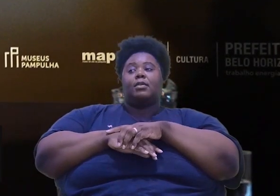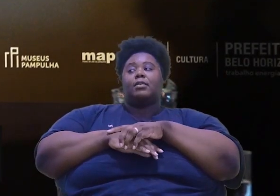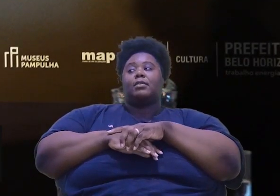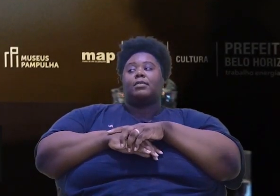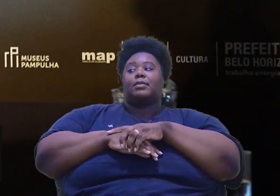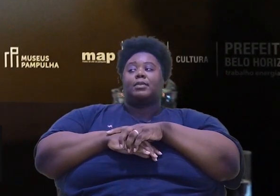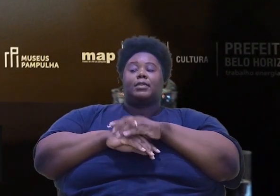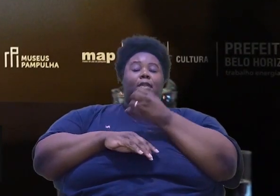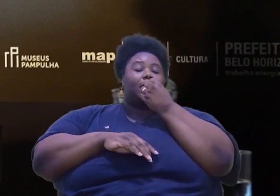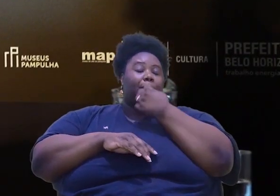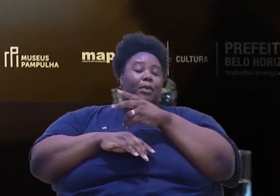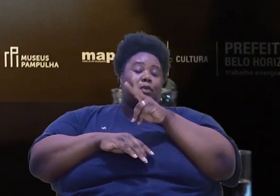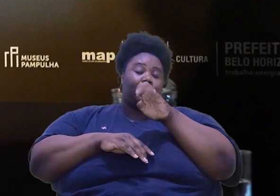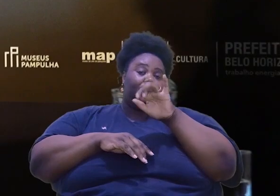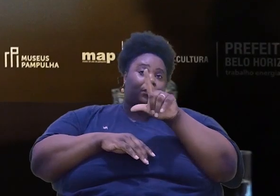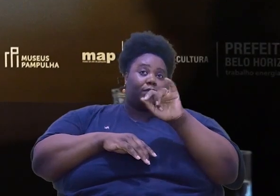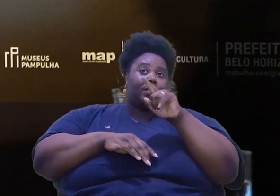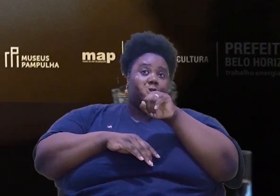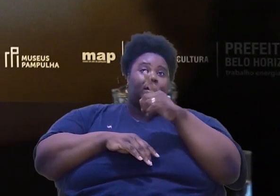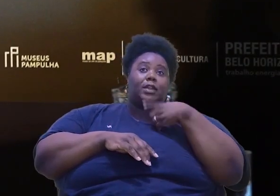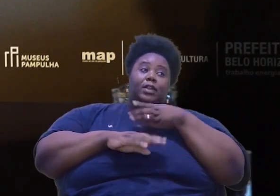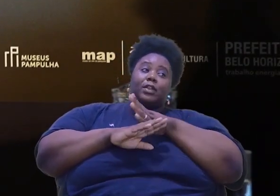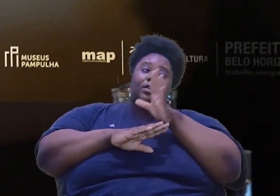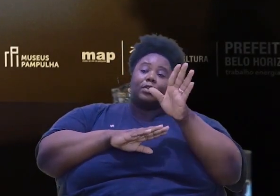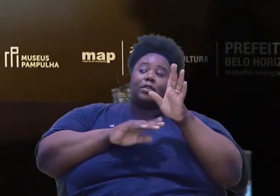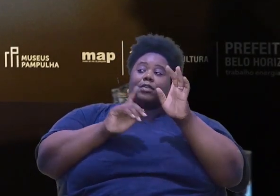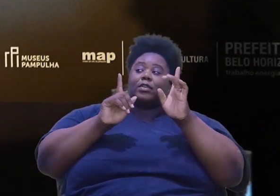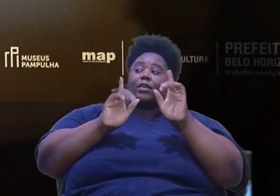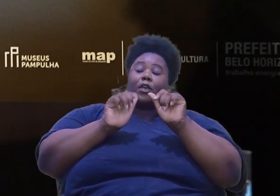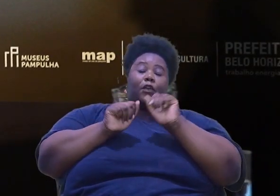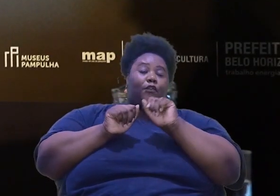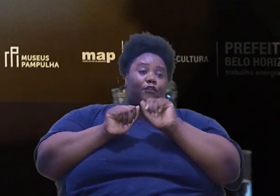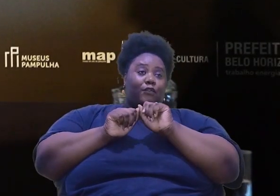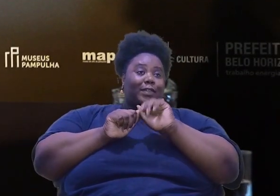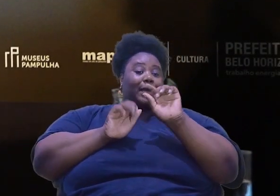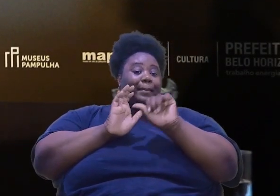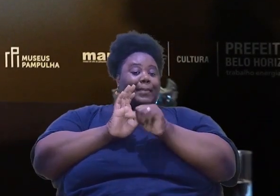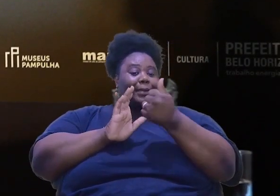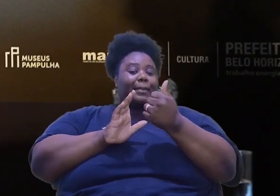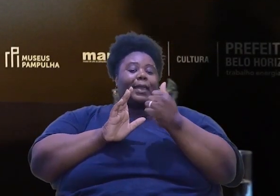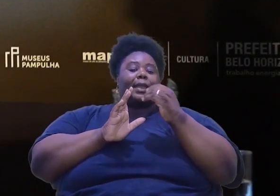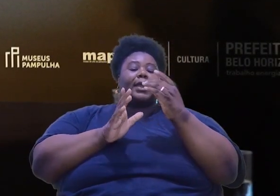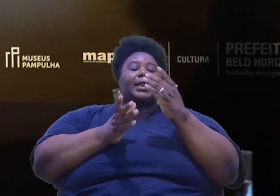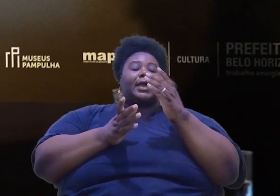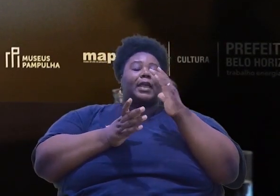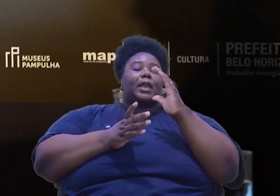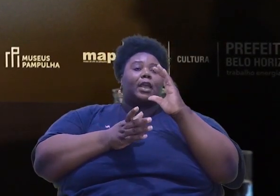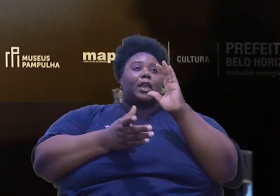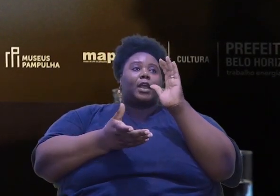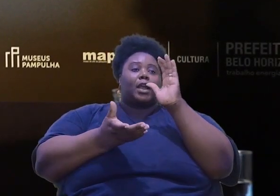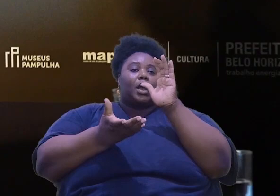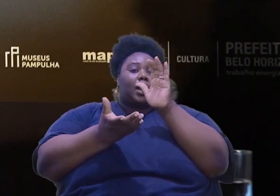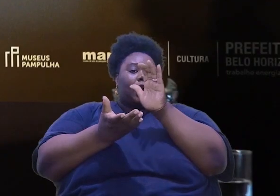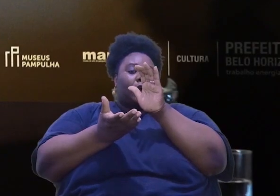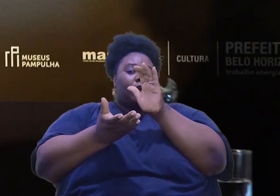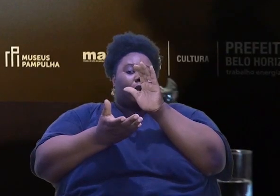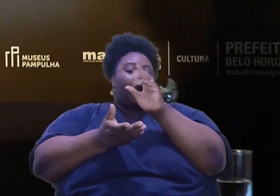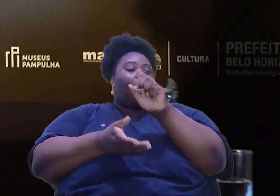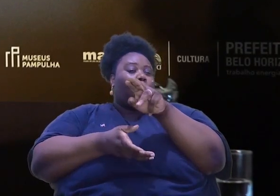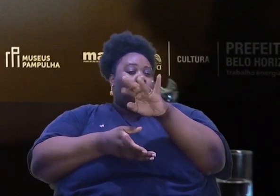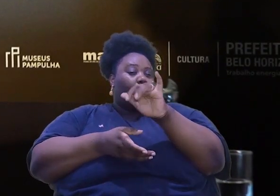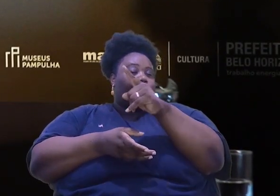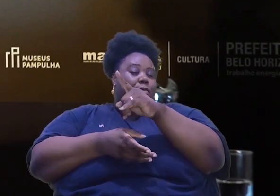Boa Viagem, que era um lugar que, aliás, foi lá que eu fiz primeira comunhão, da Igreja da